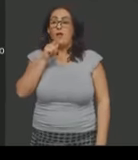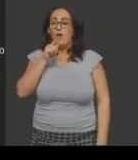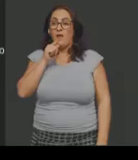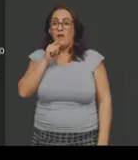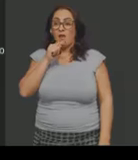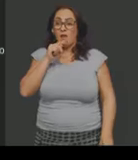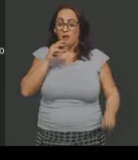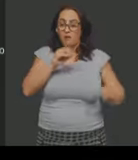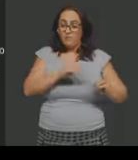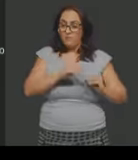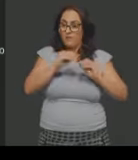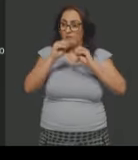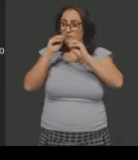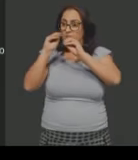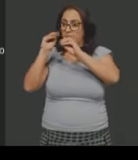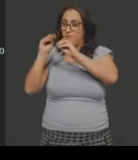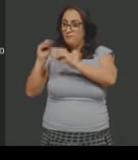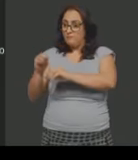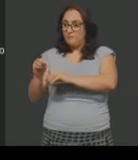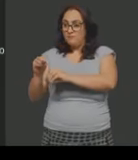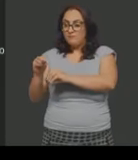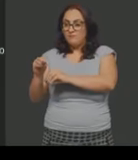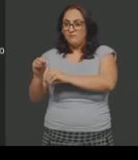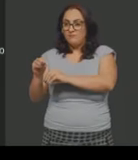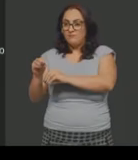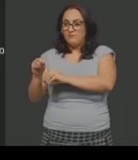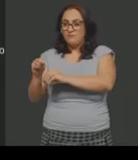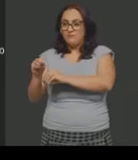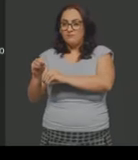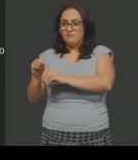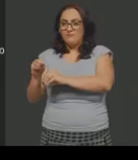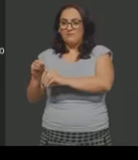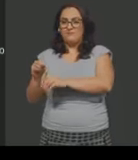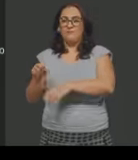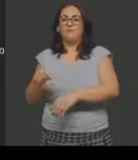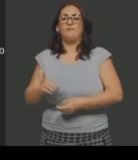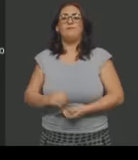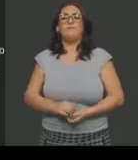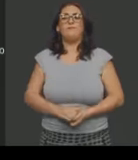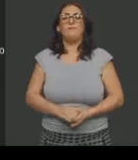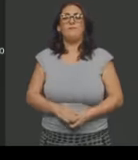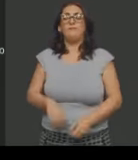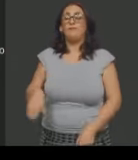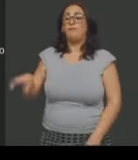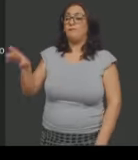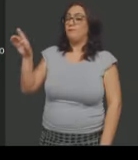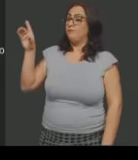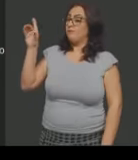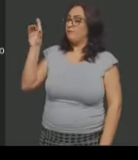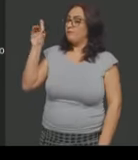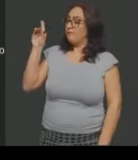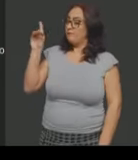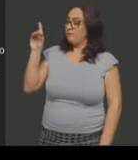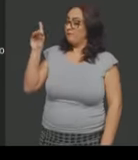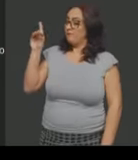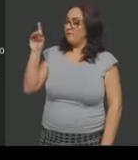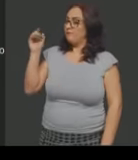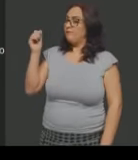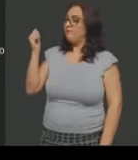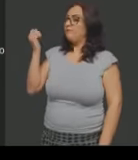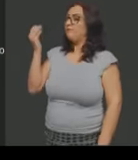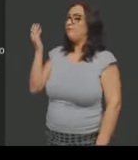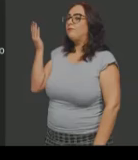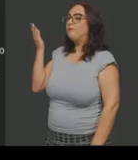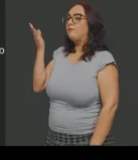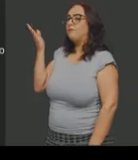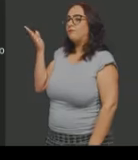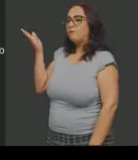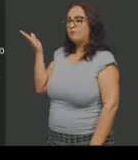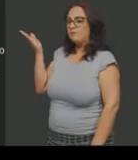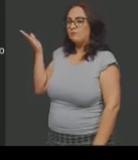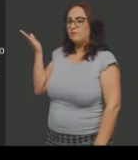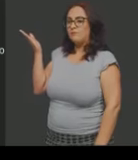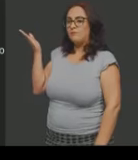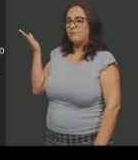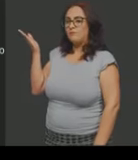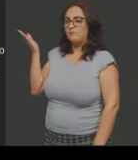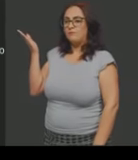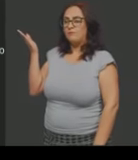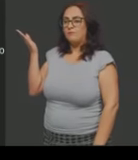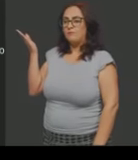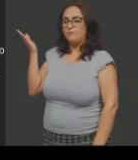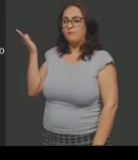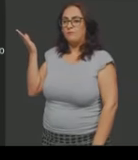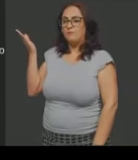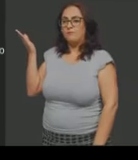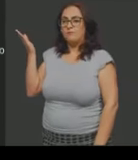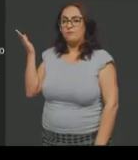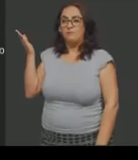os anterozoides até o arquegônio. D. Trata-se de um vegetal que apresenta caule do